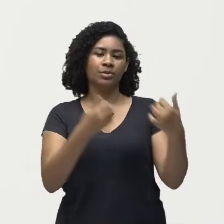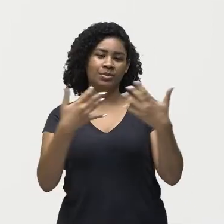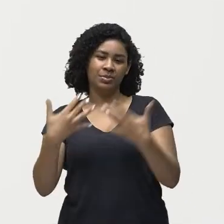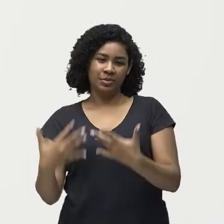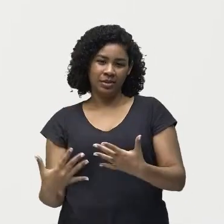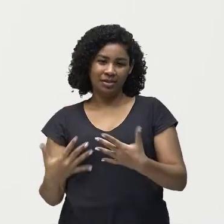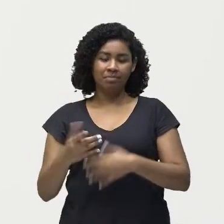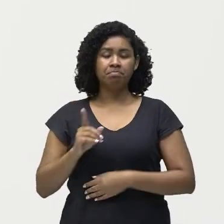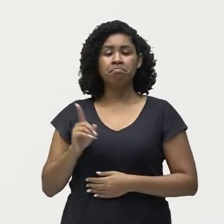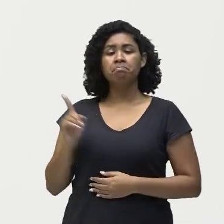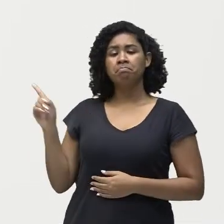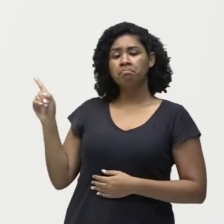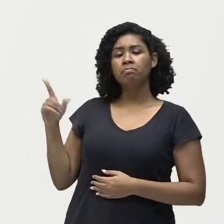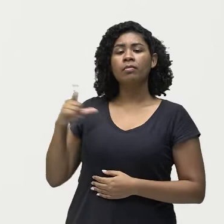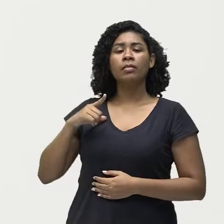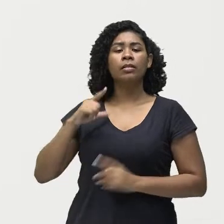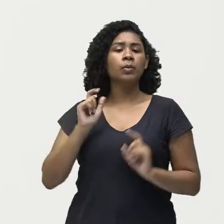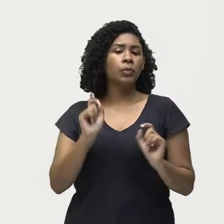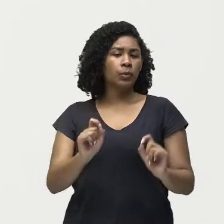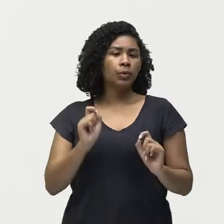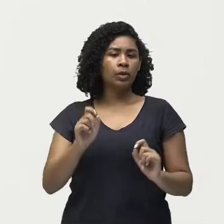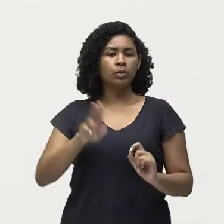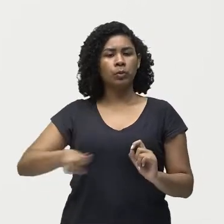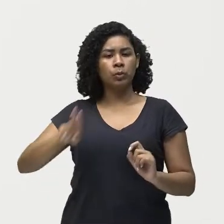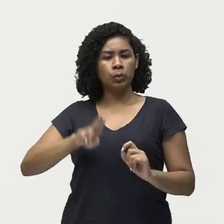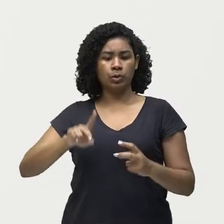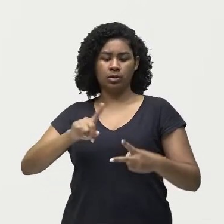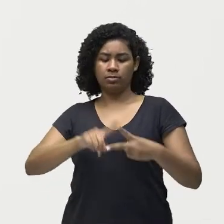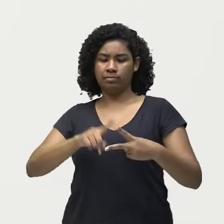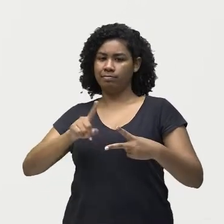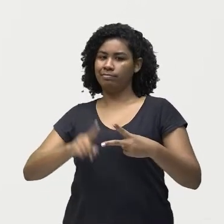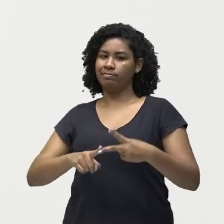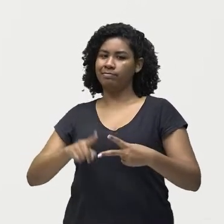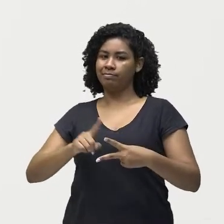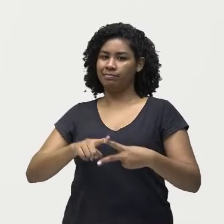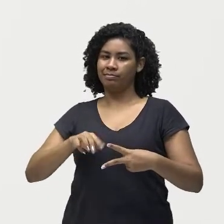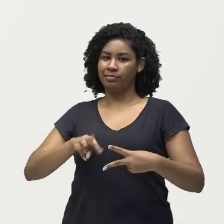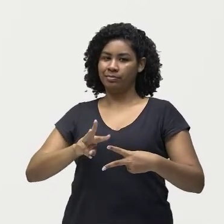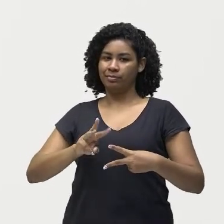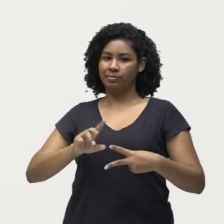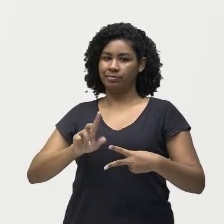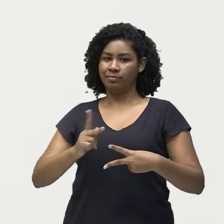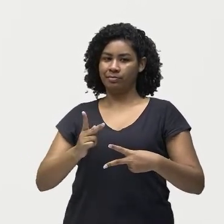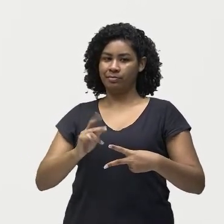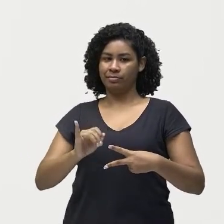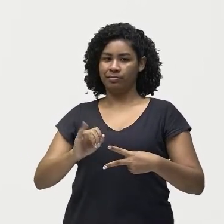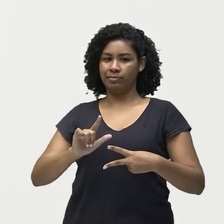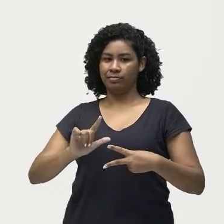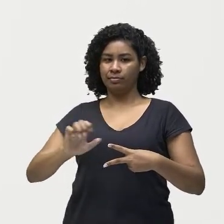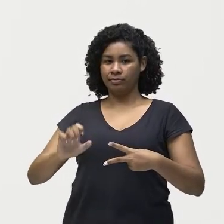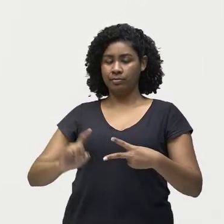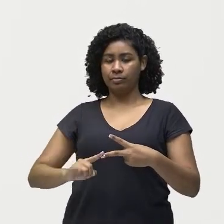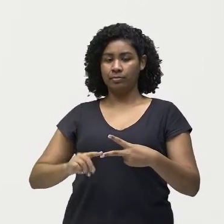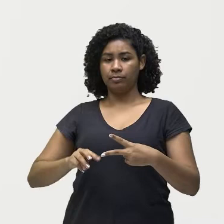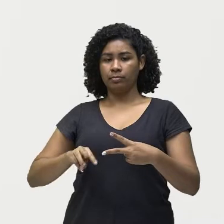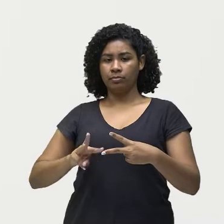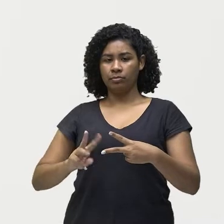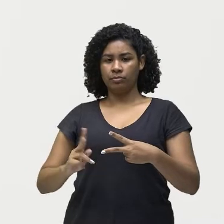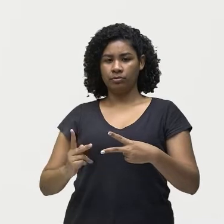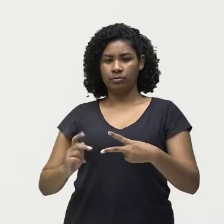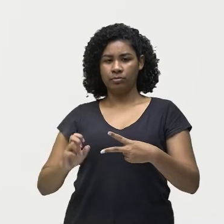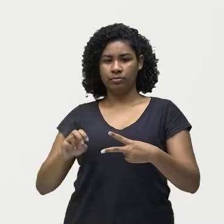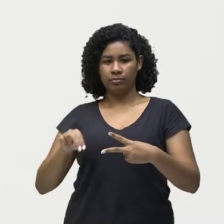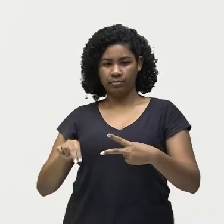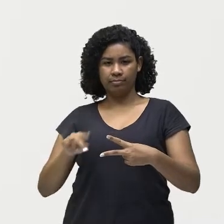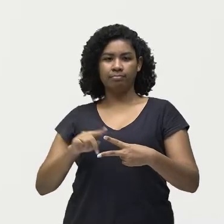Nesses casos, geralmente, usa-se a conjunção while ou when. A gente